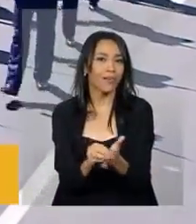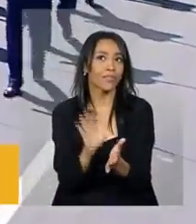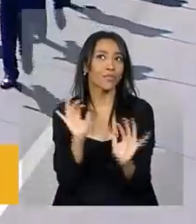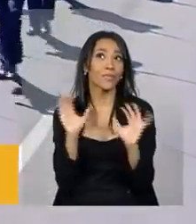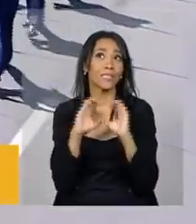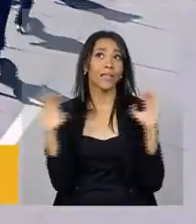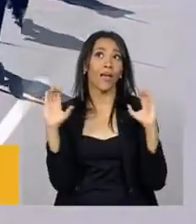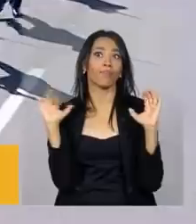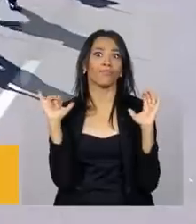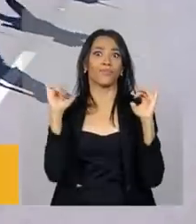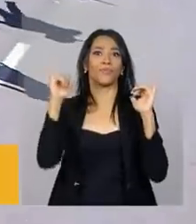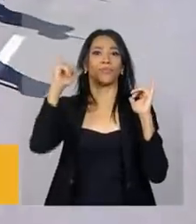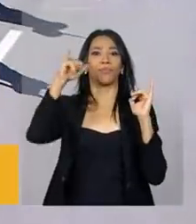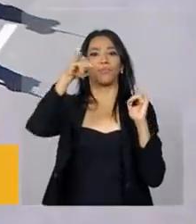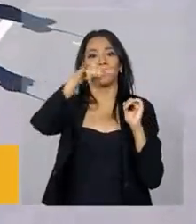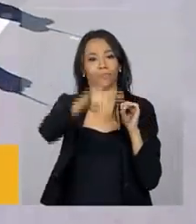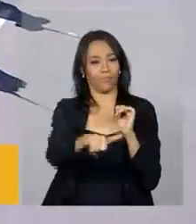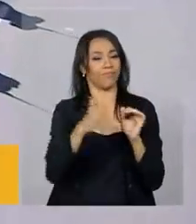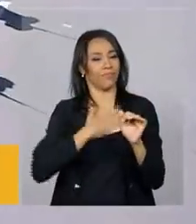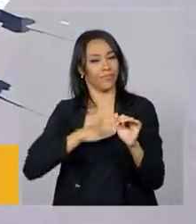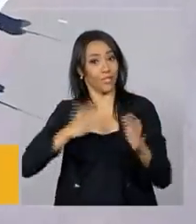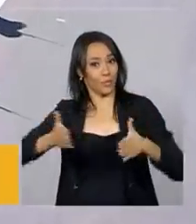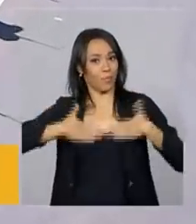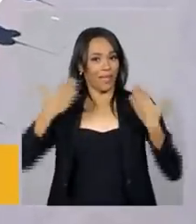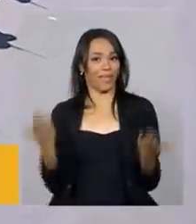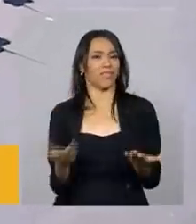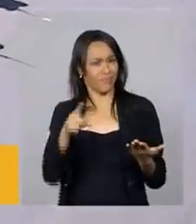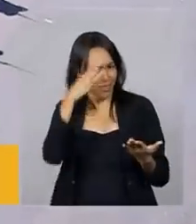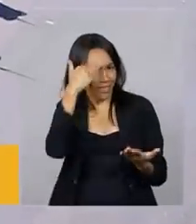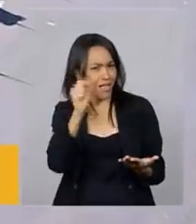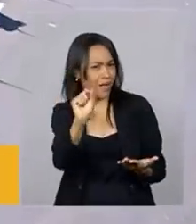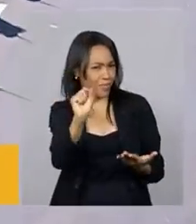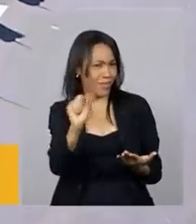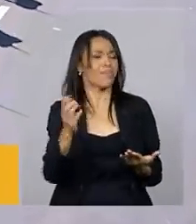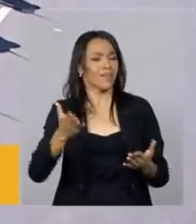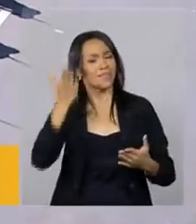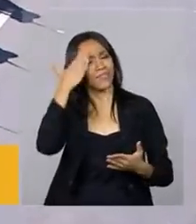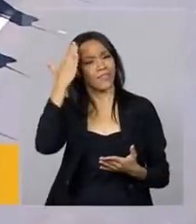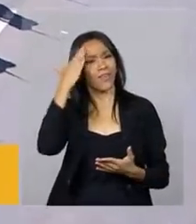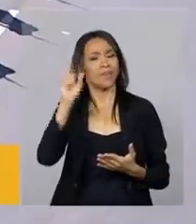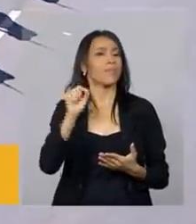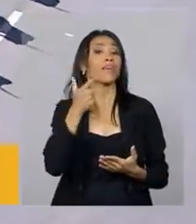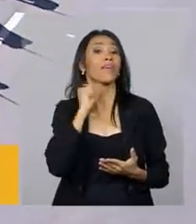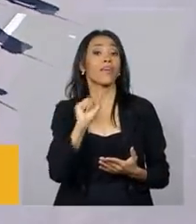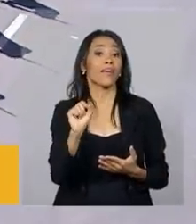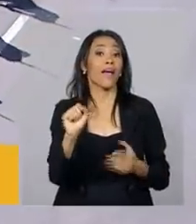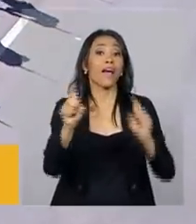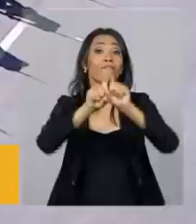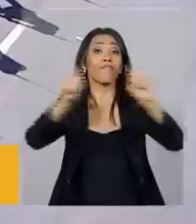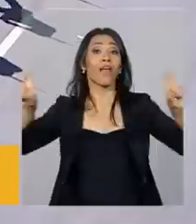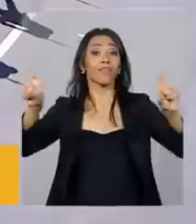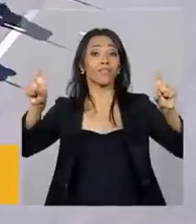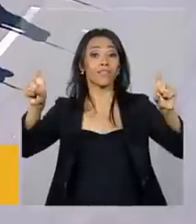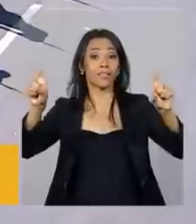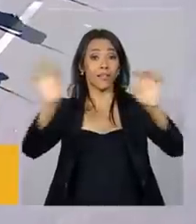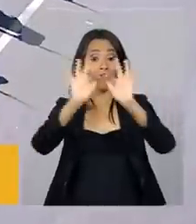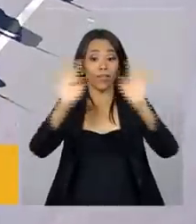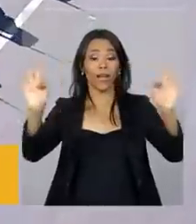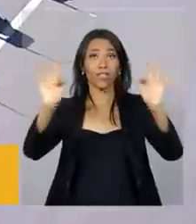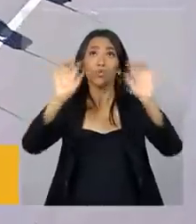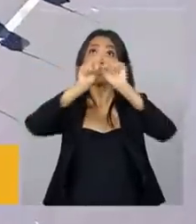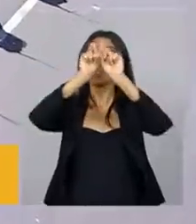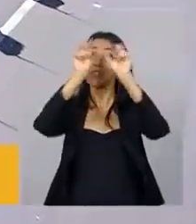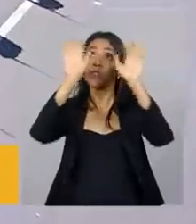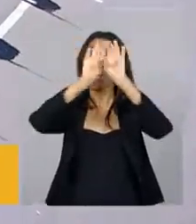a surpresa de sempre. Tem, né? Então, todo mundo sabe o que é, mas sempre é uma surpresa. Quem será que acerta a frase desse ano? Quem será? Todo ano mesmo, tem